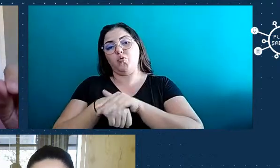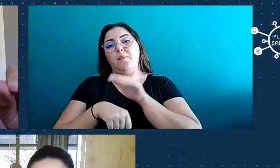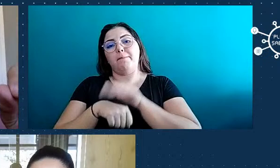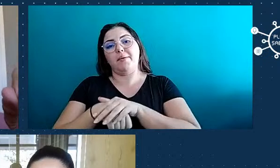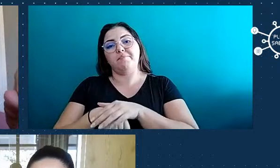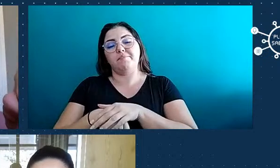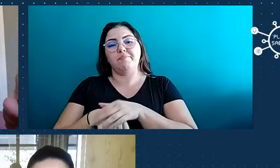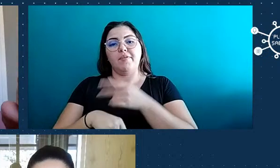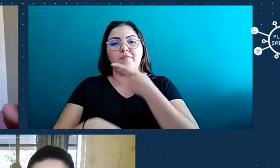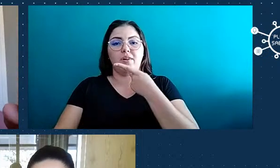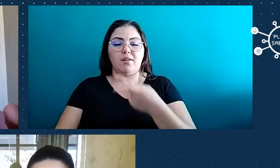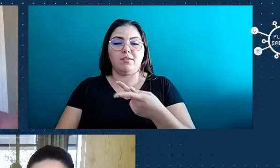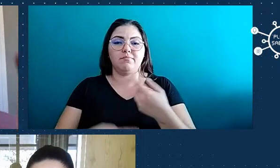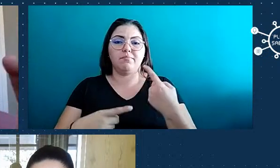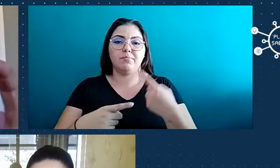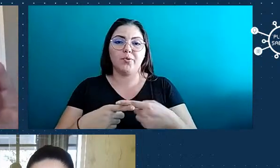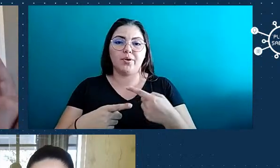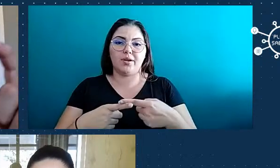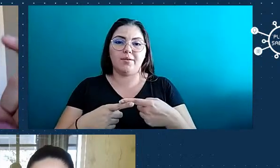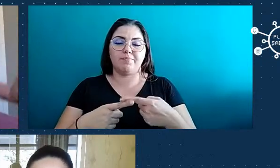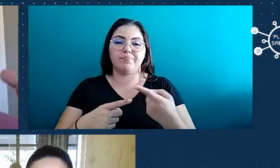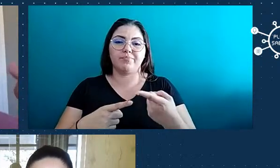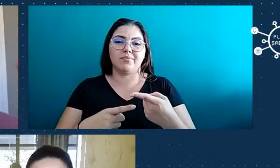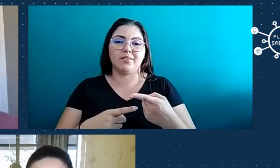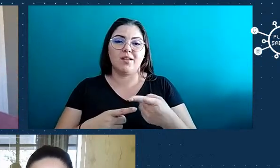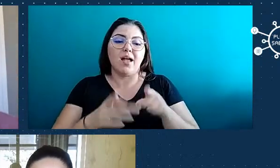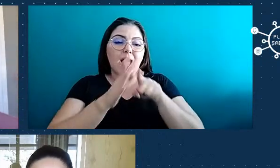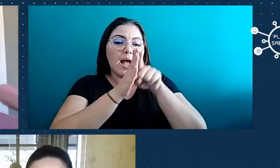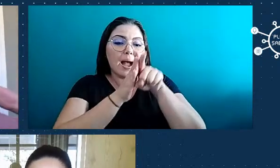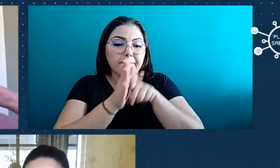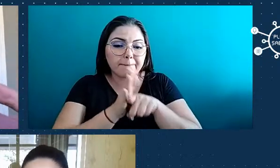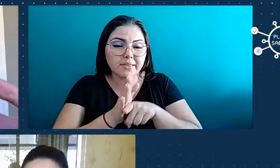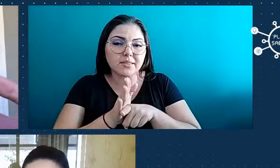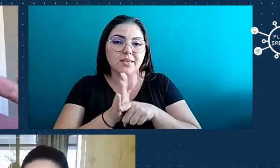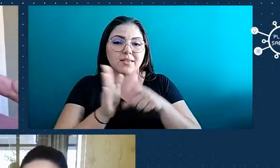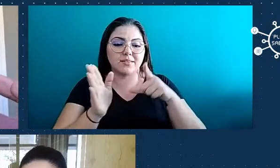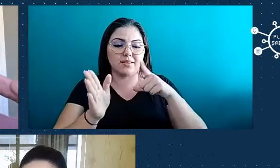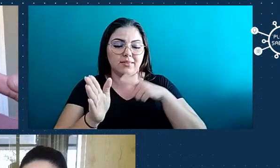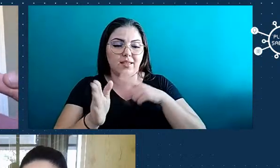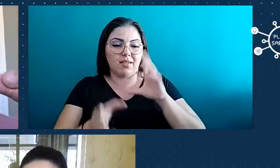de pesquisa, ela sinaliza para um conjunto de temas.